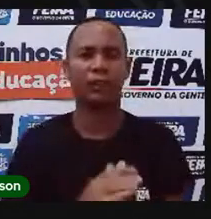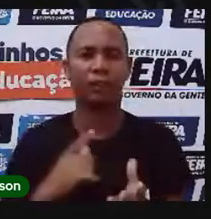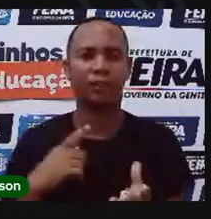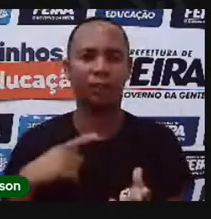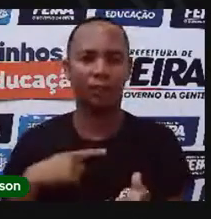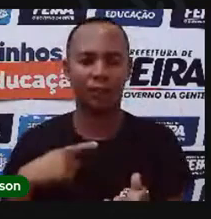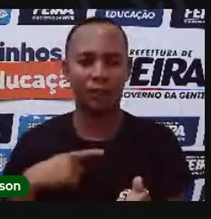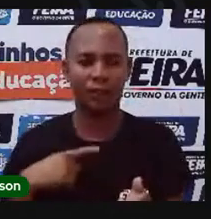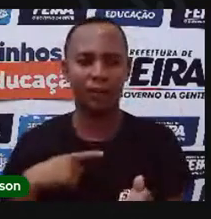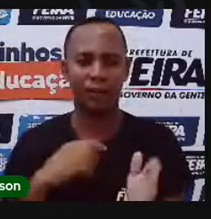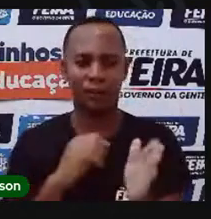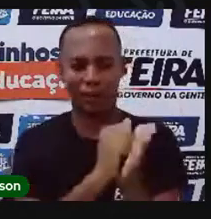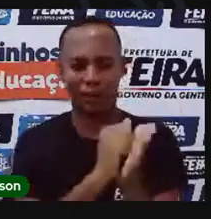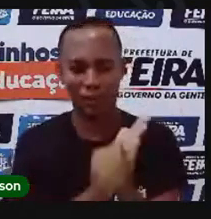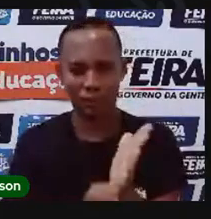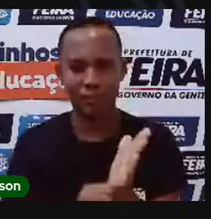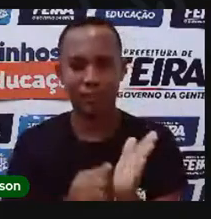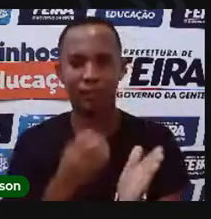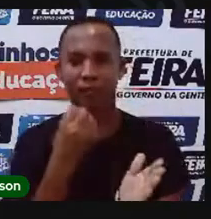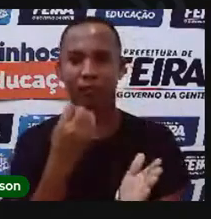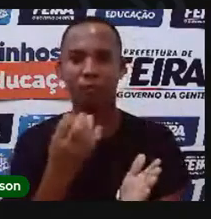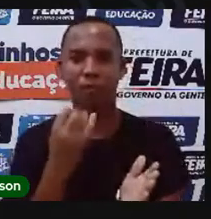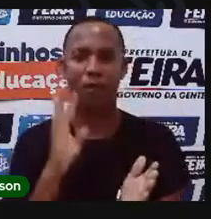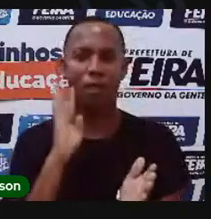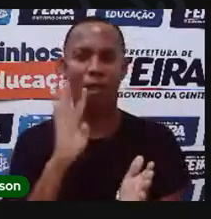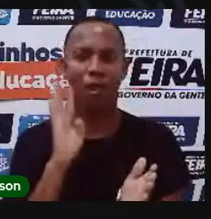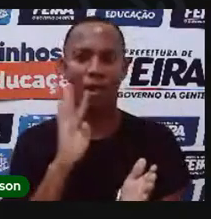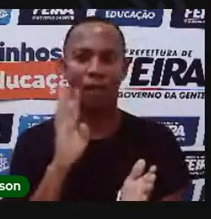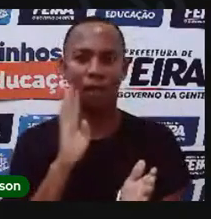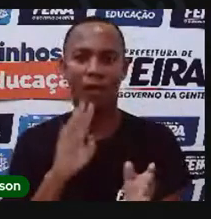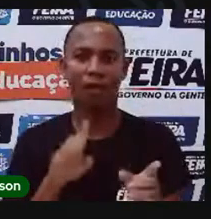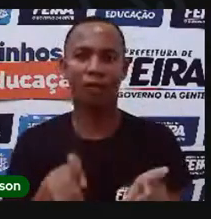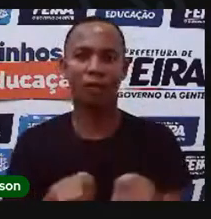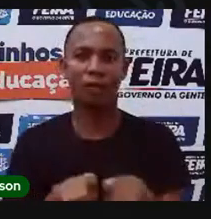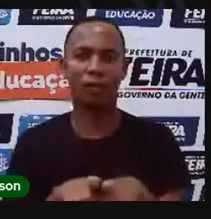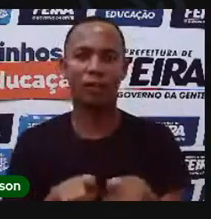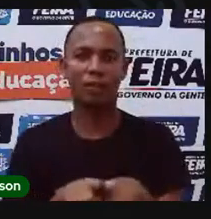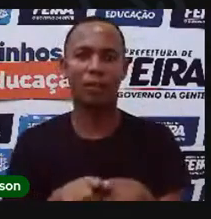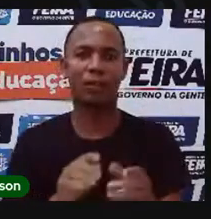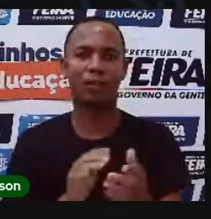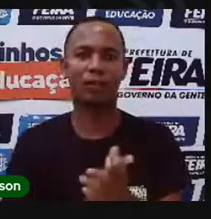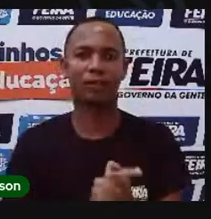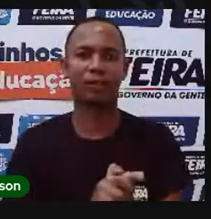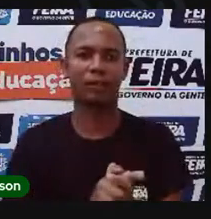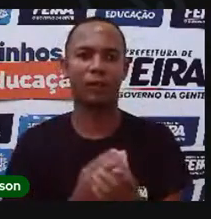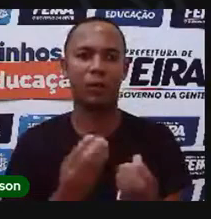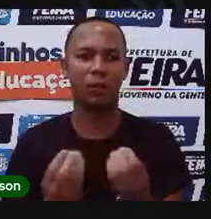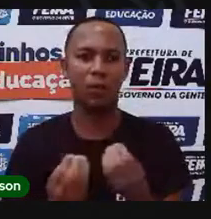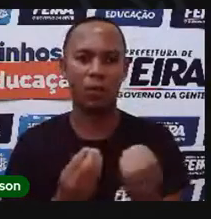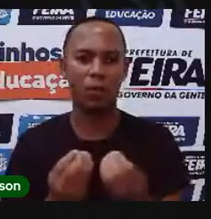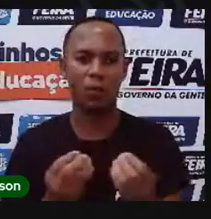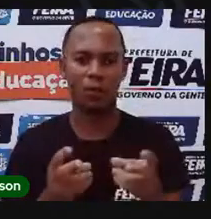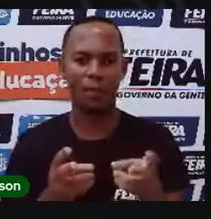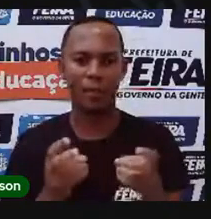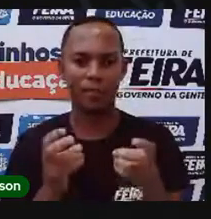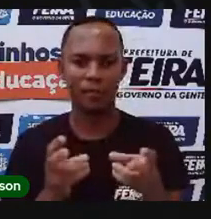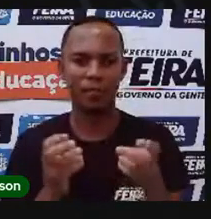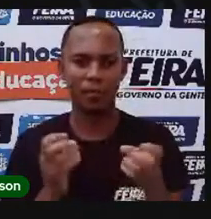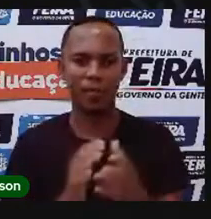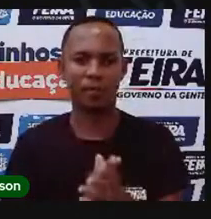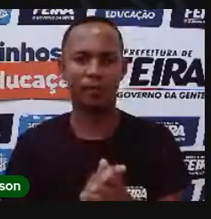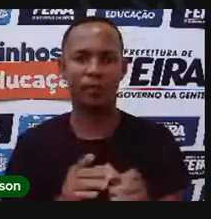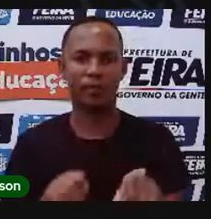uma atividade bem bacana para hoje, sobre xilogravura. Vocês perceberam que, na grande